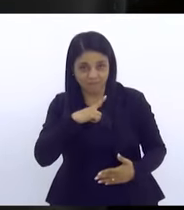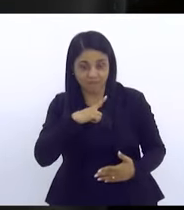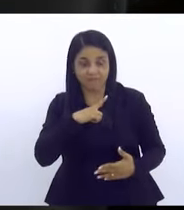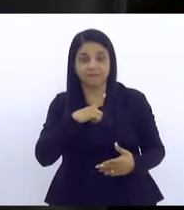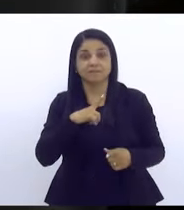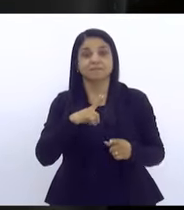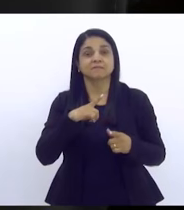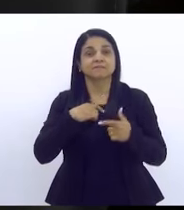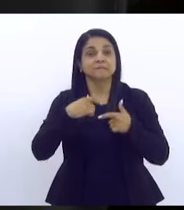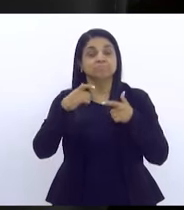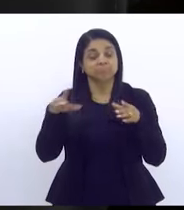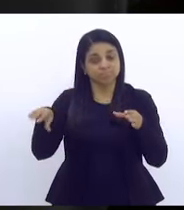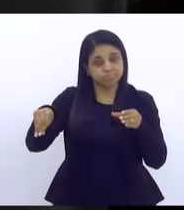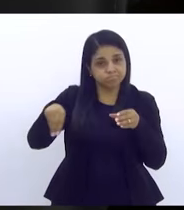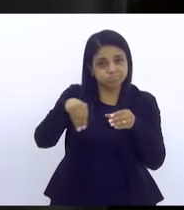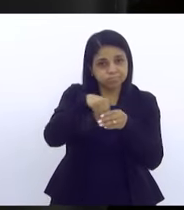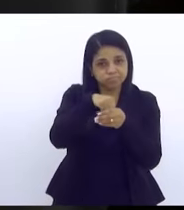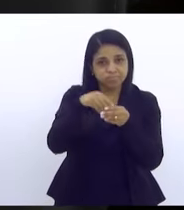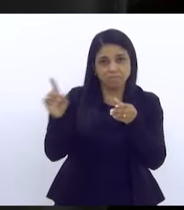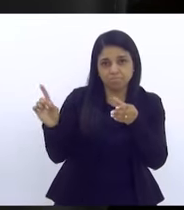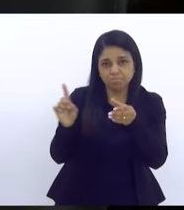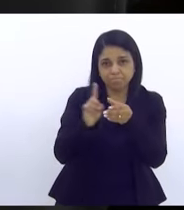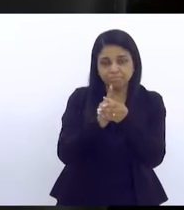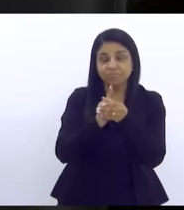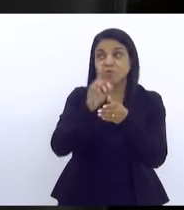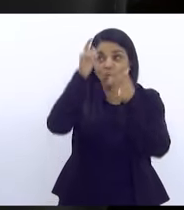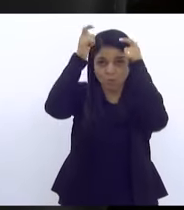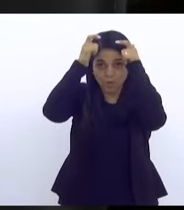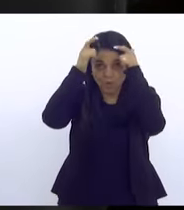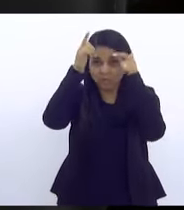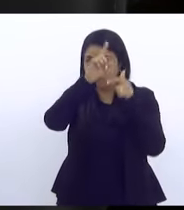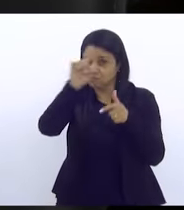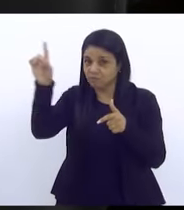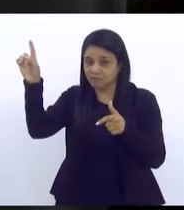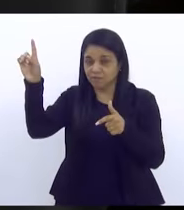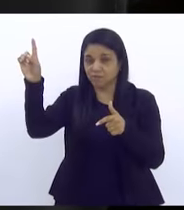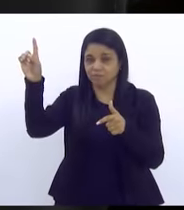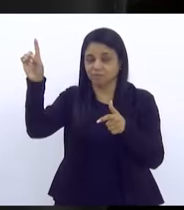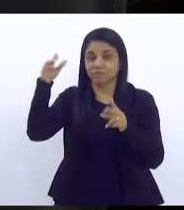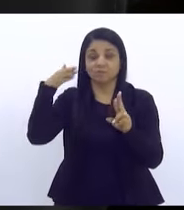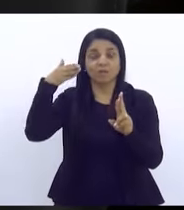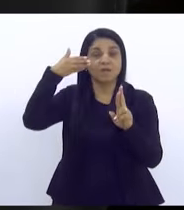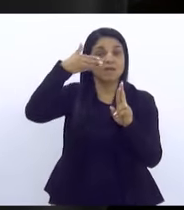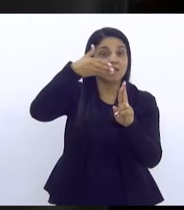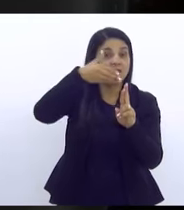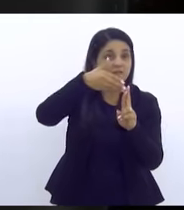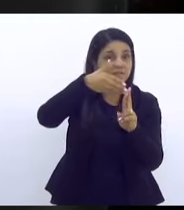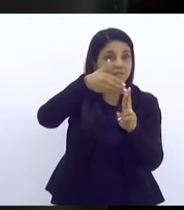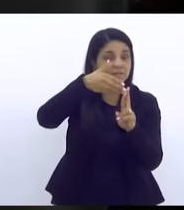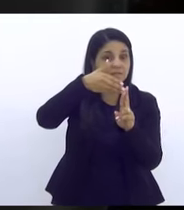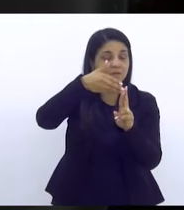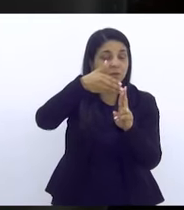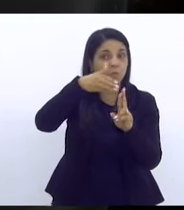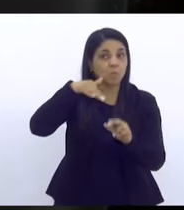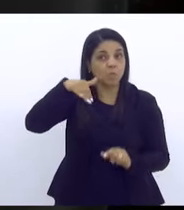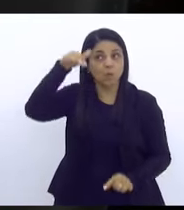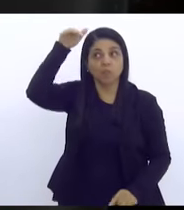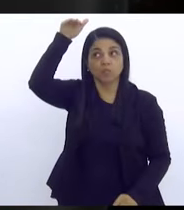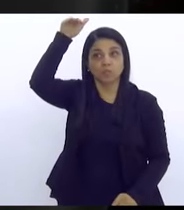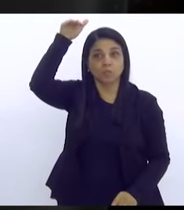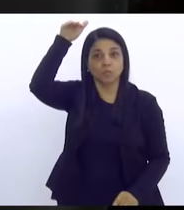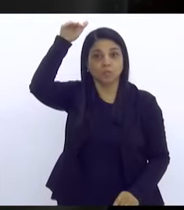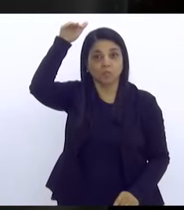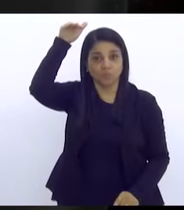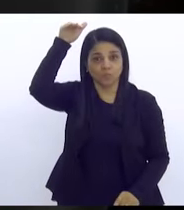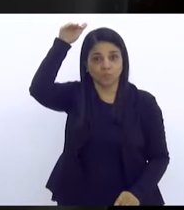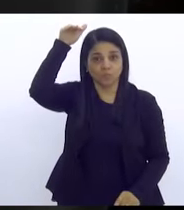Constitui o reino de Deus e são referencial para os adultos no